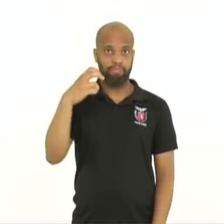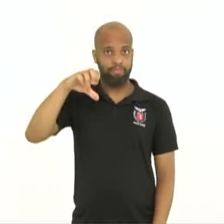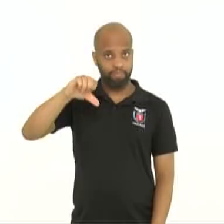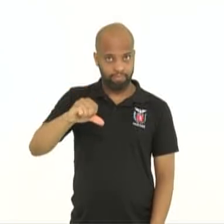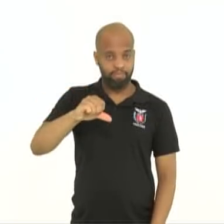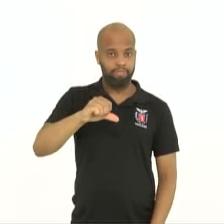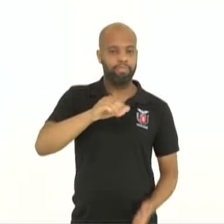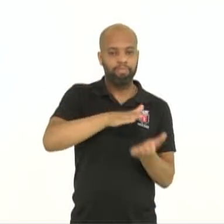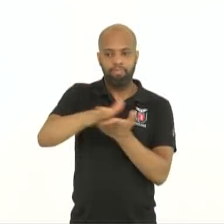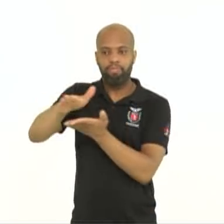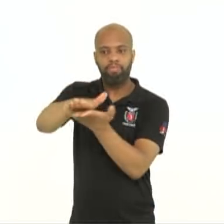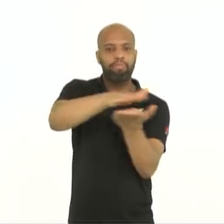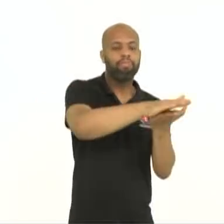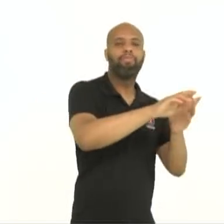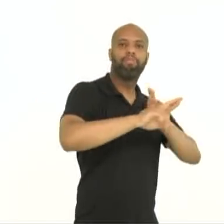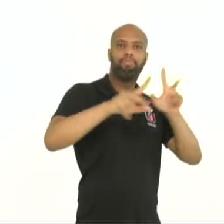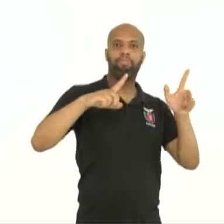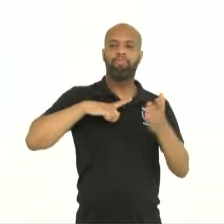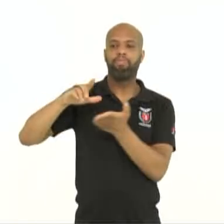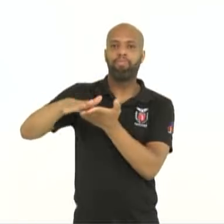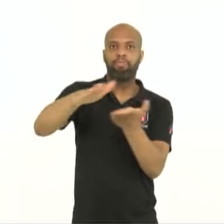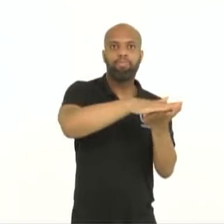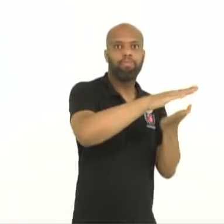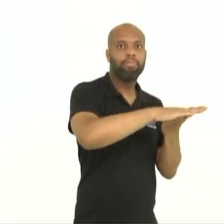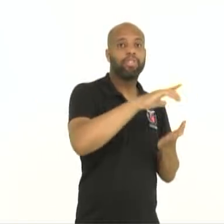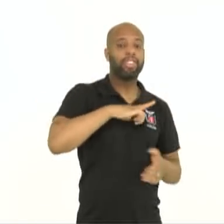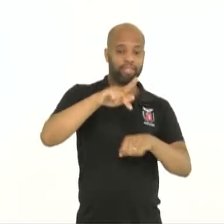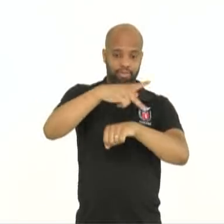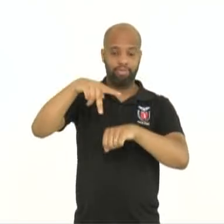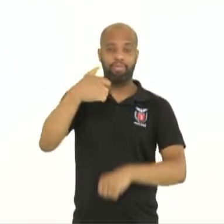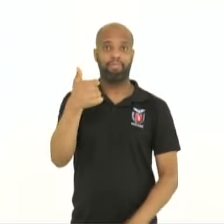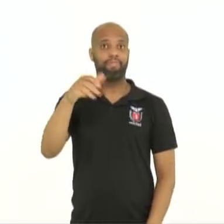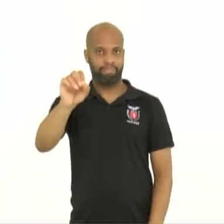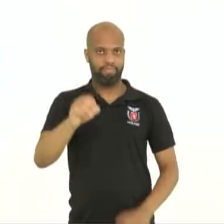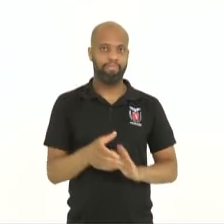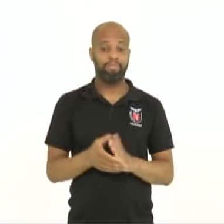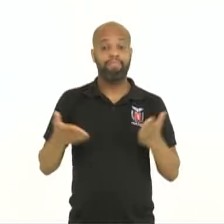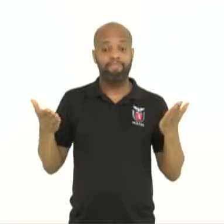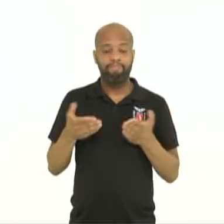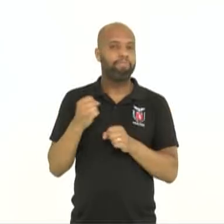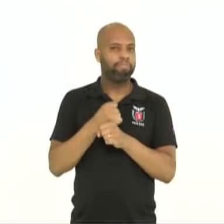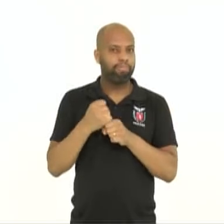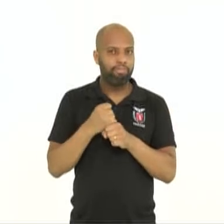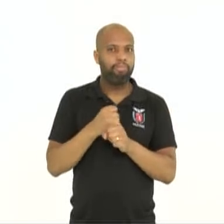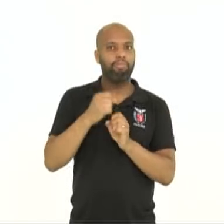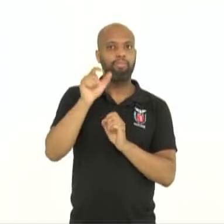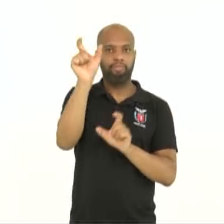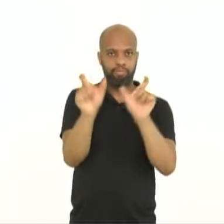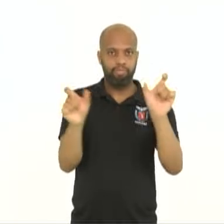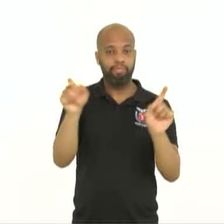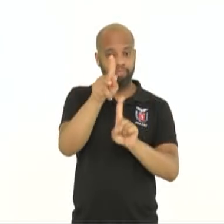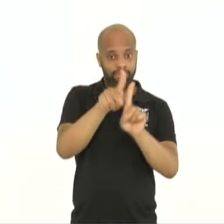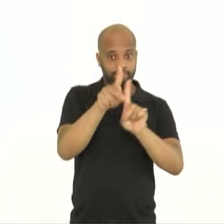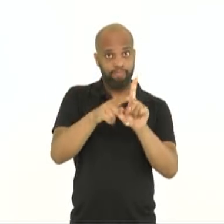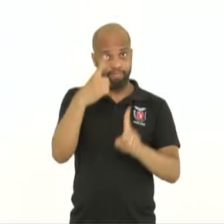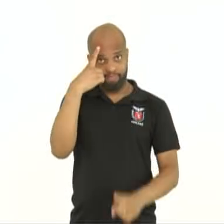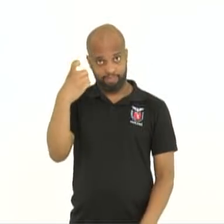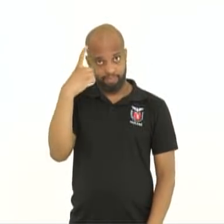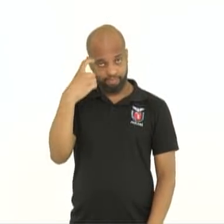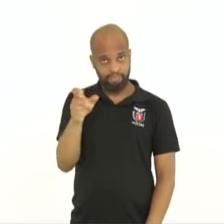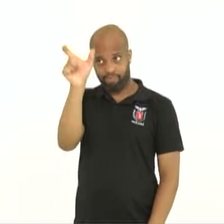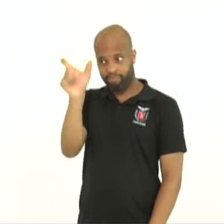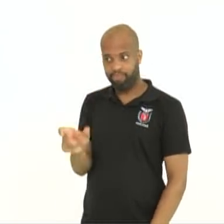edições diferentes publicadas em mais de 10 países. Este ano, o personagem criado pelo escritor e